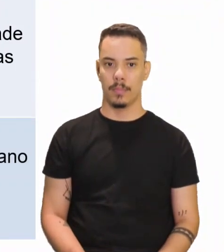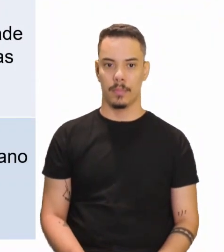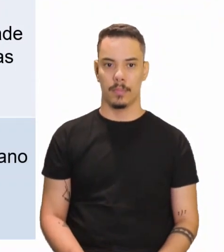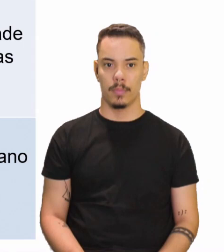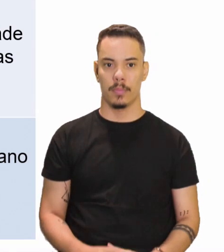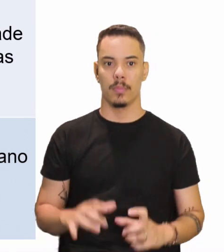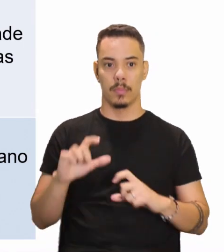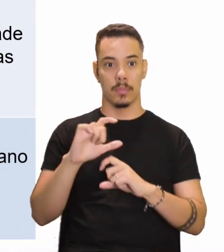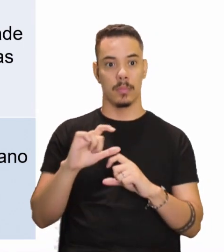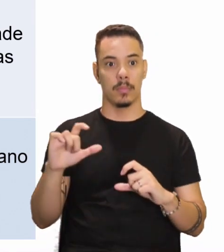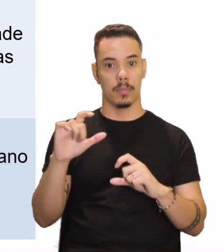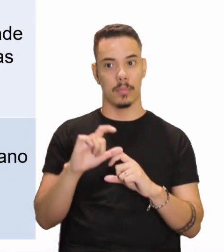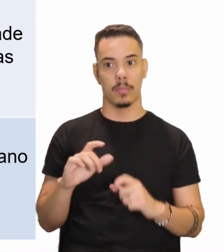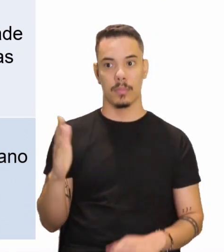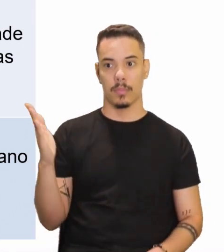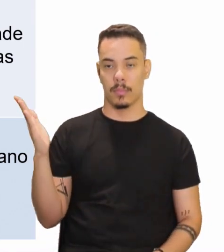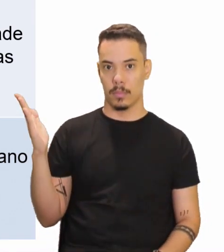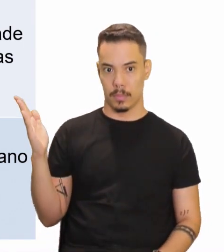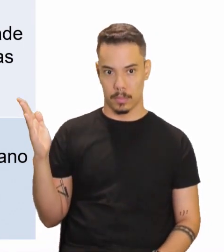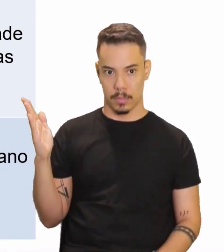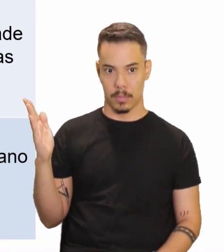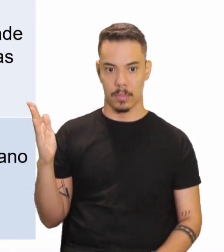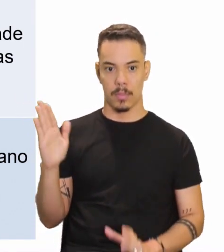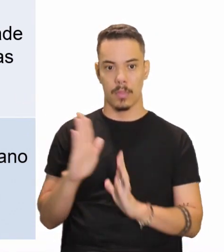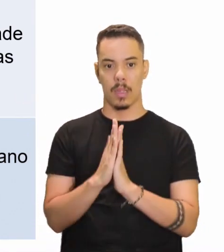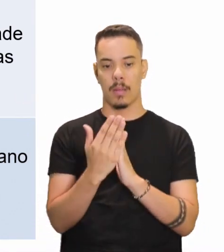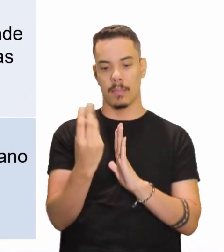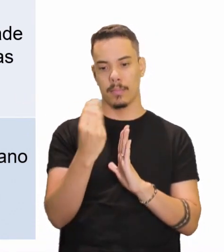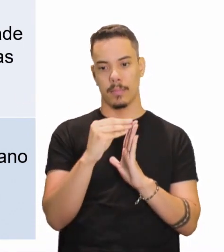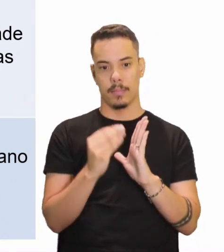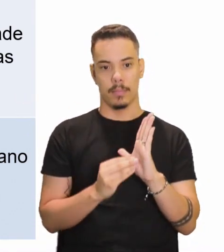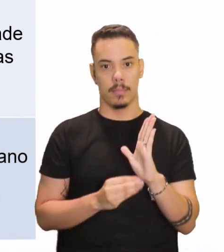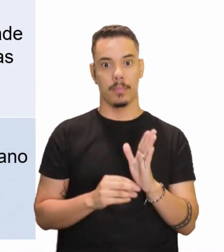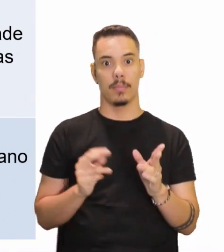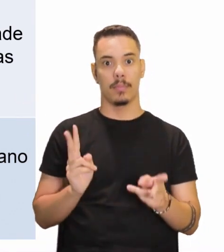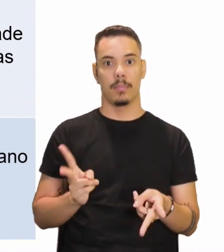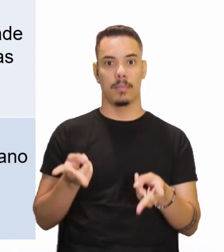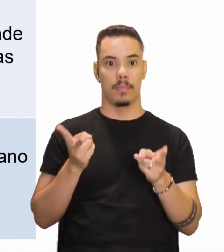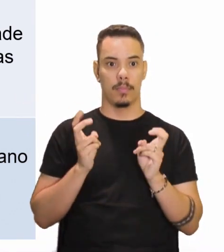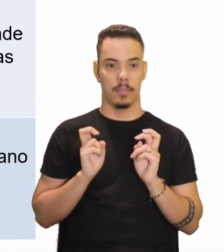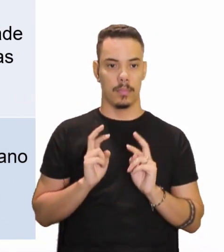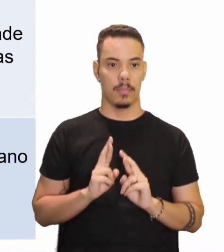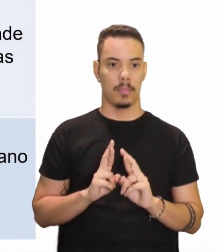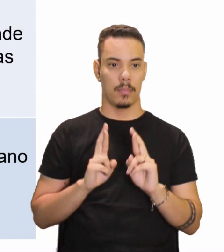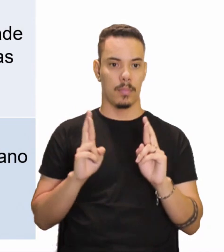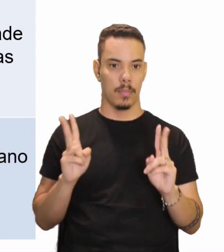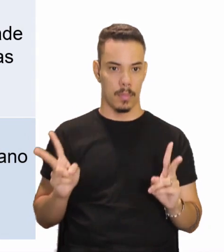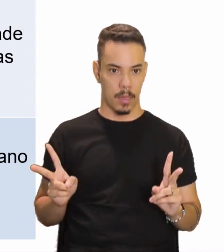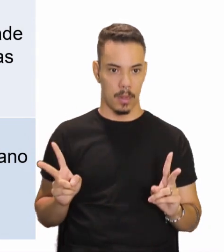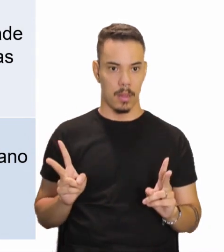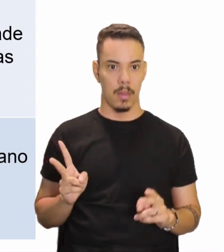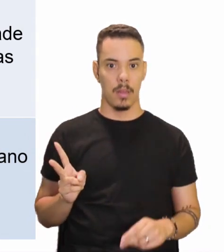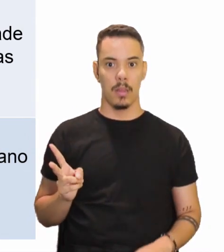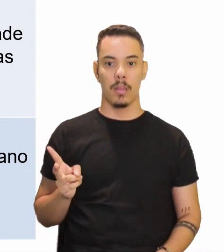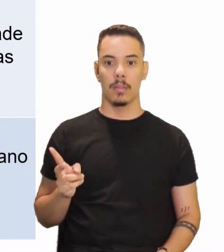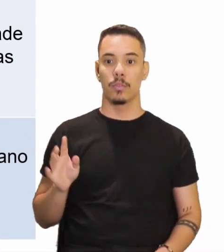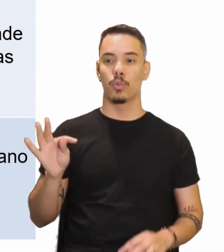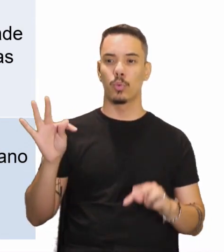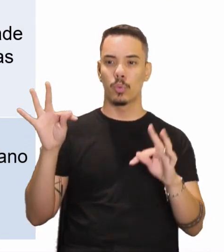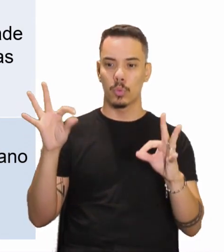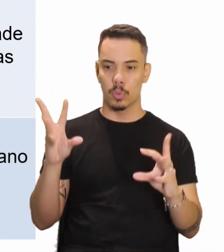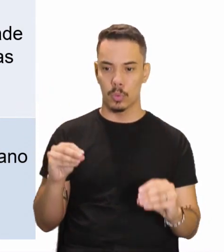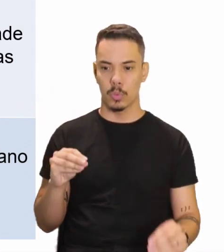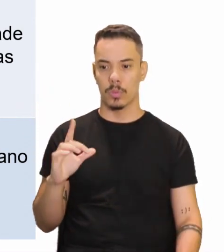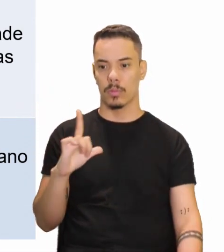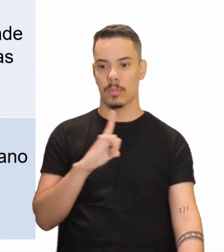a charge aqui essa cartela você vai ver a diferença tanto a charge como Cartoon eles